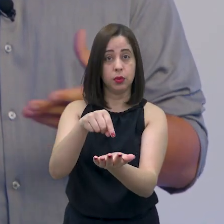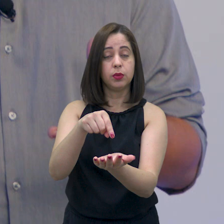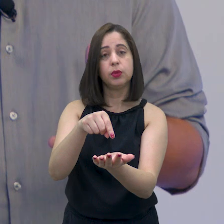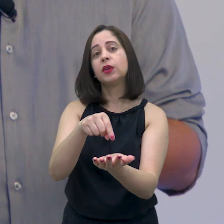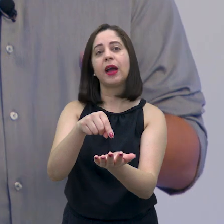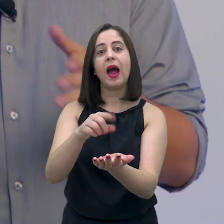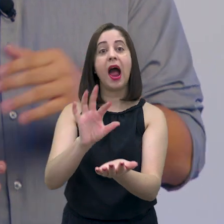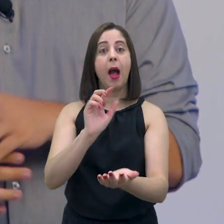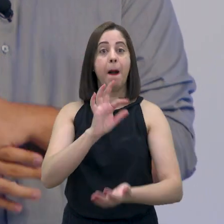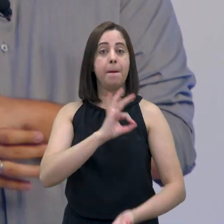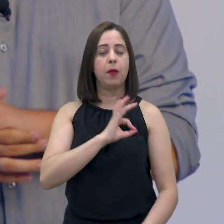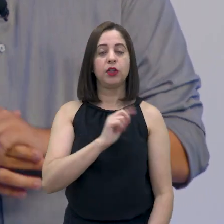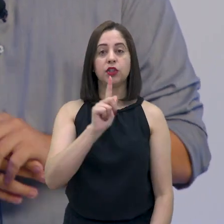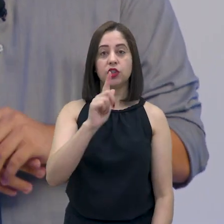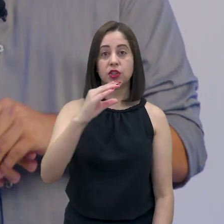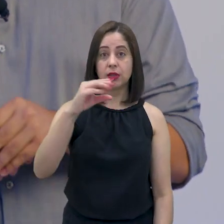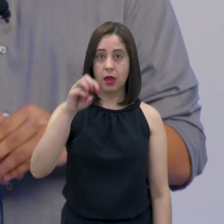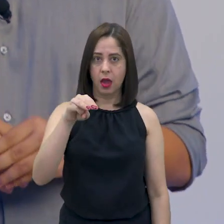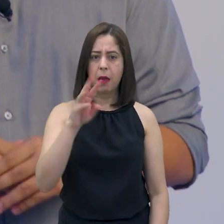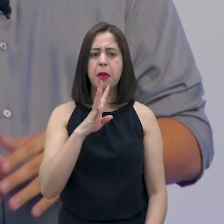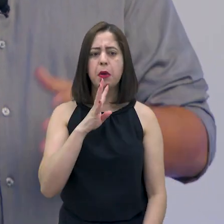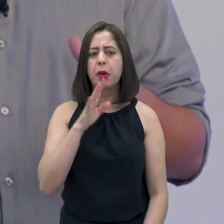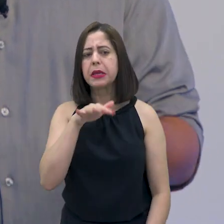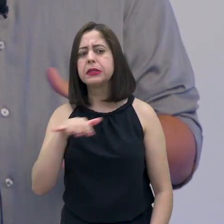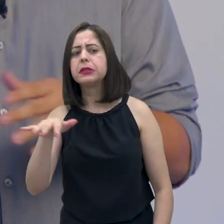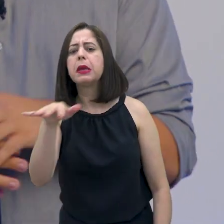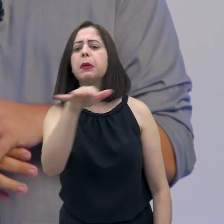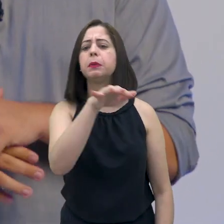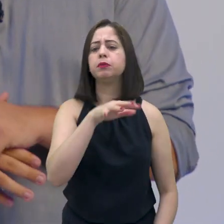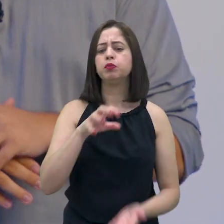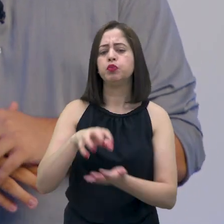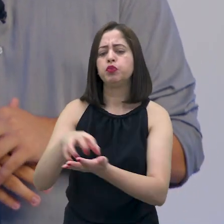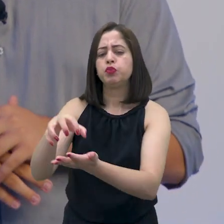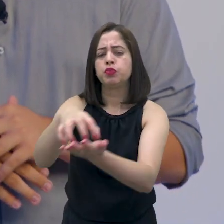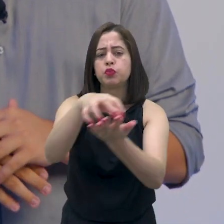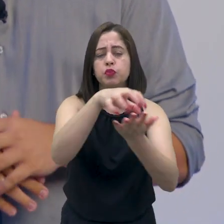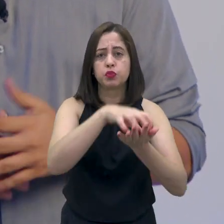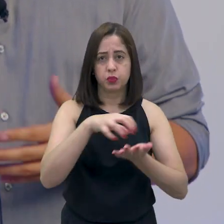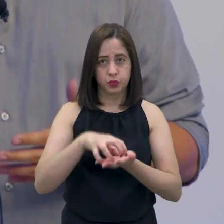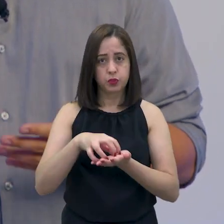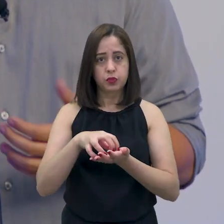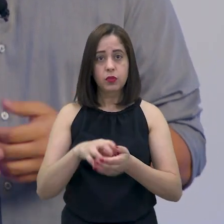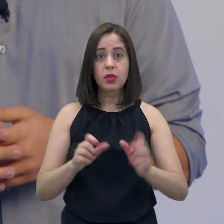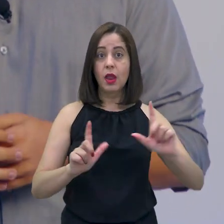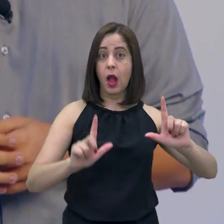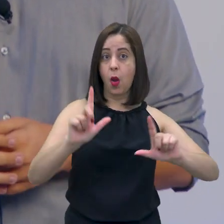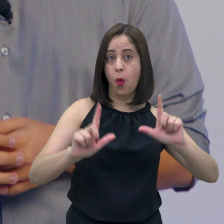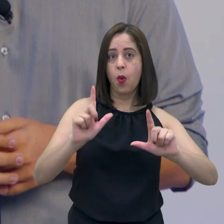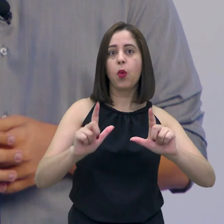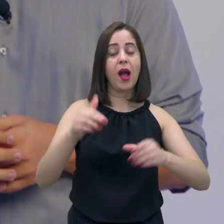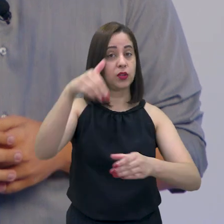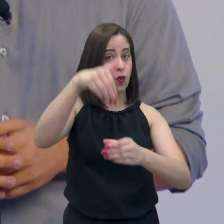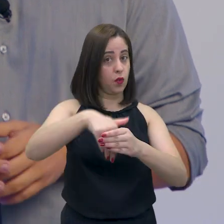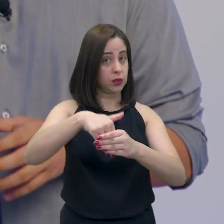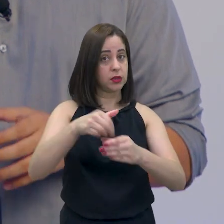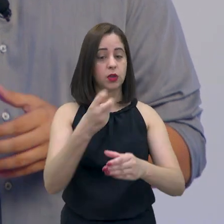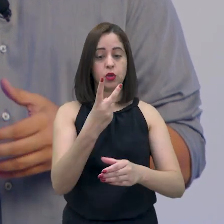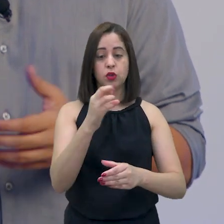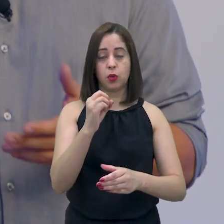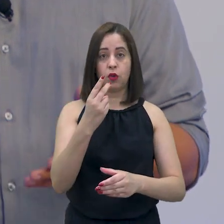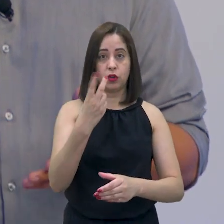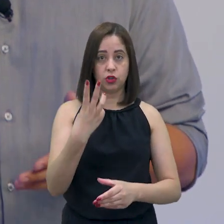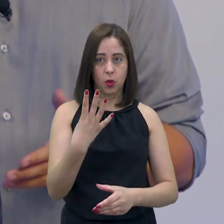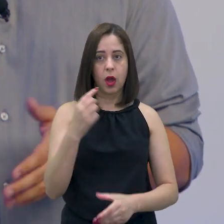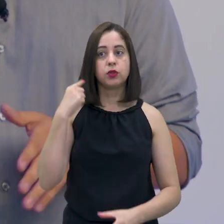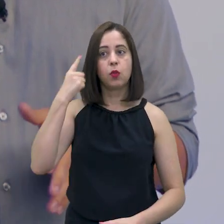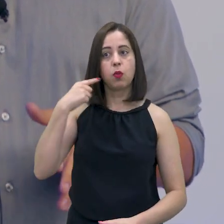a vez de conhecermos a Guarda Civil Municipal e todos os seus grupamentos. No quadro Eleições 2024, o